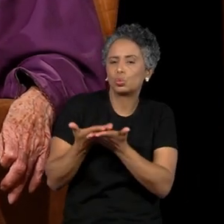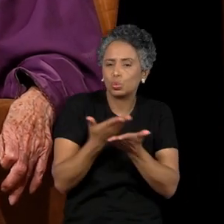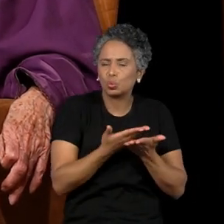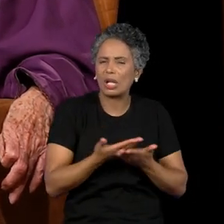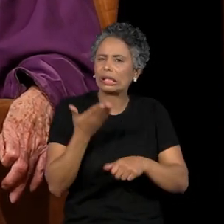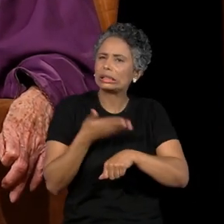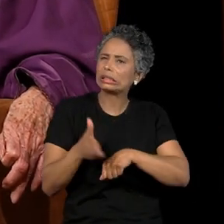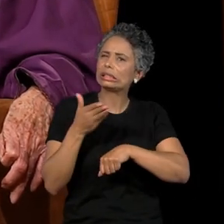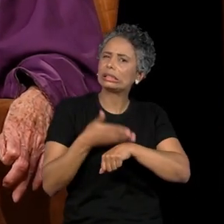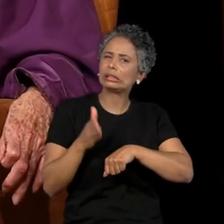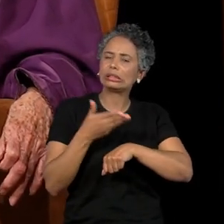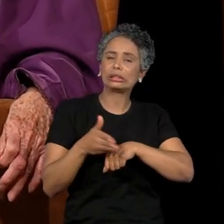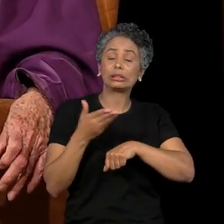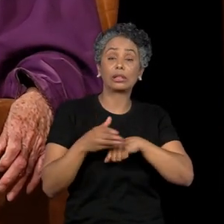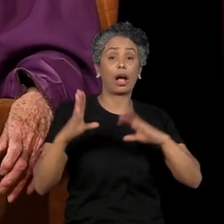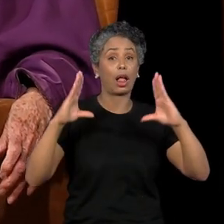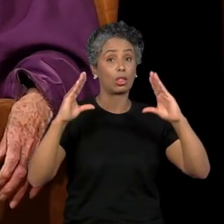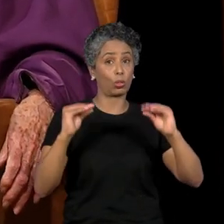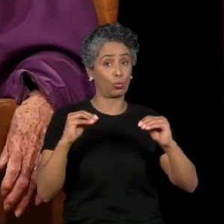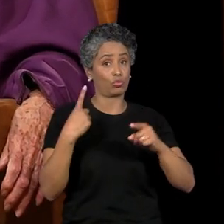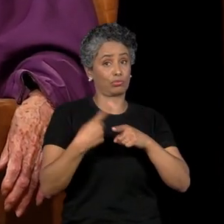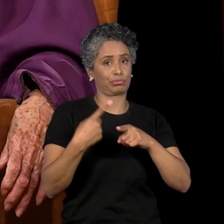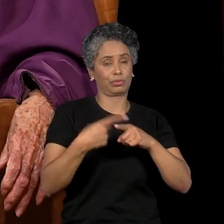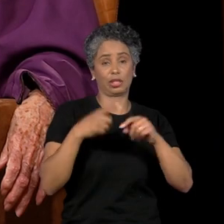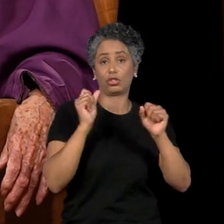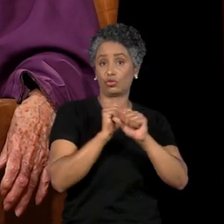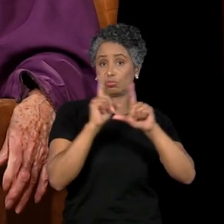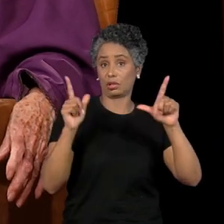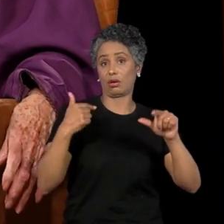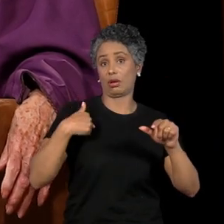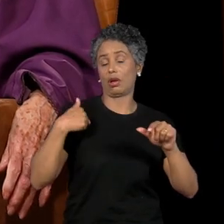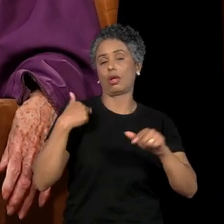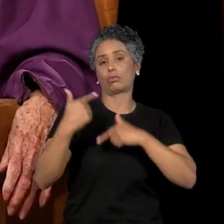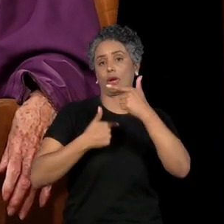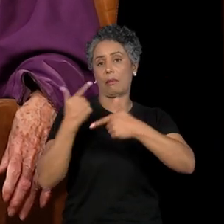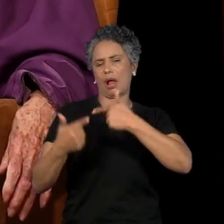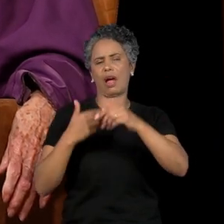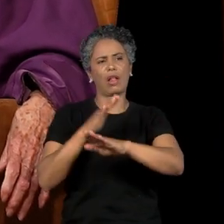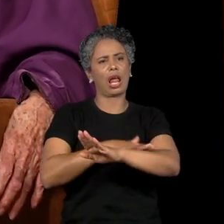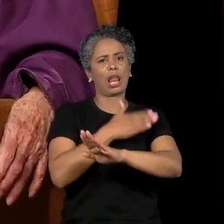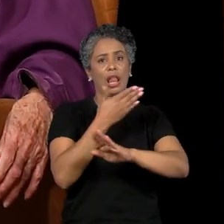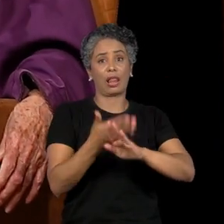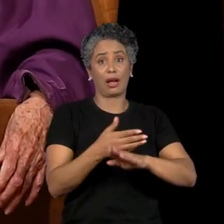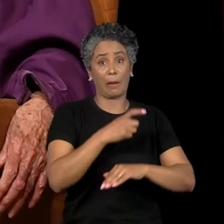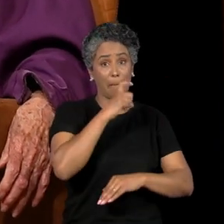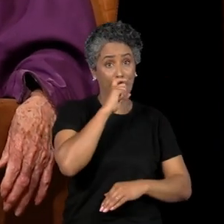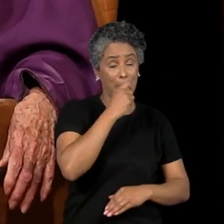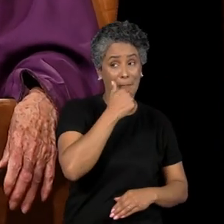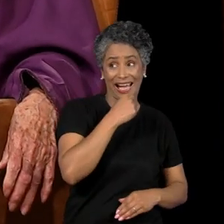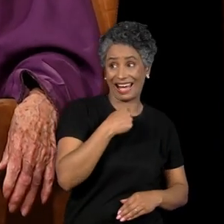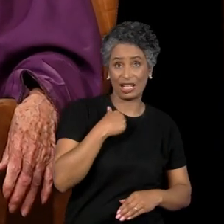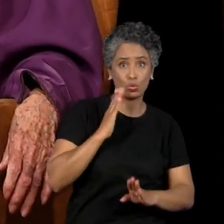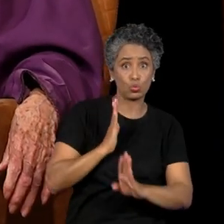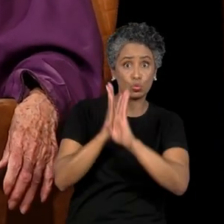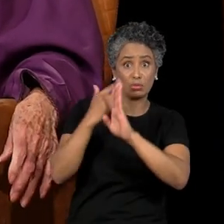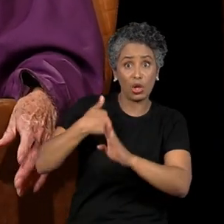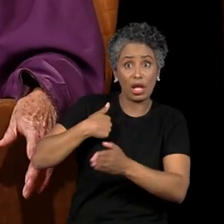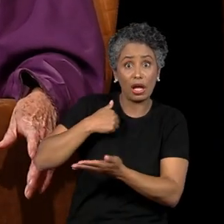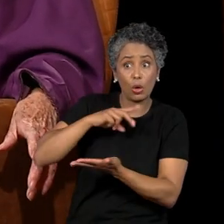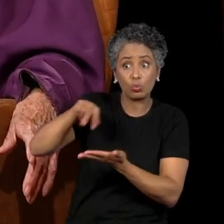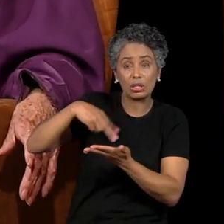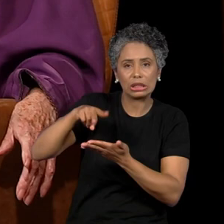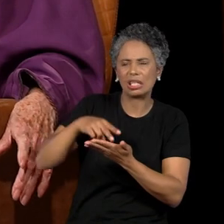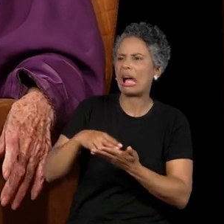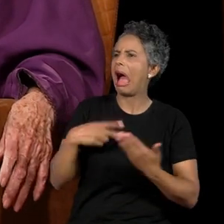eu trabalhava de dia. Quando meu pai descobriu isso, pobre de mim, me proibiu de tudo, me